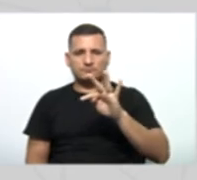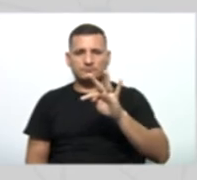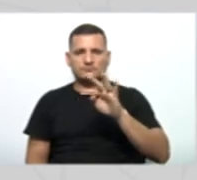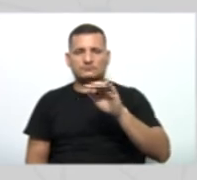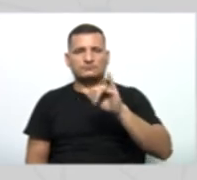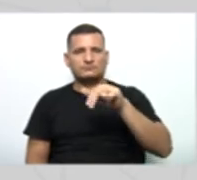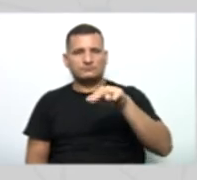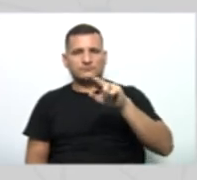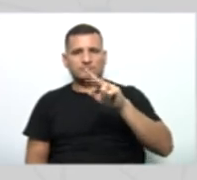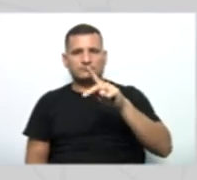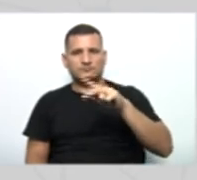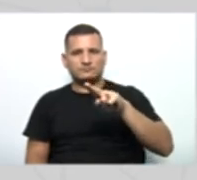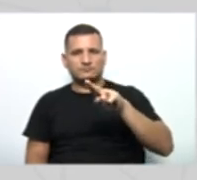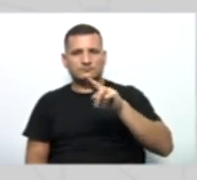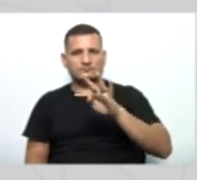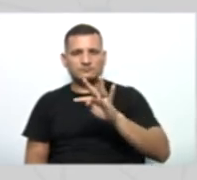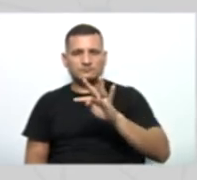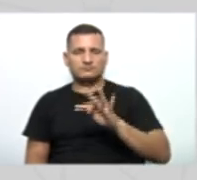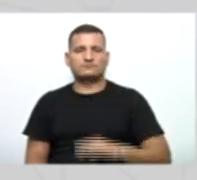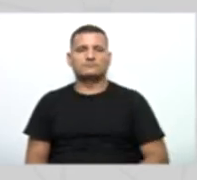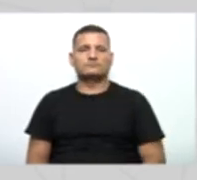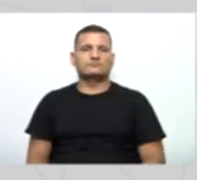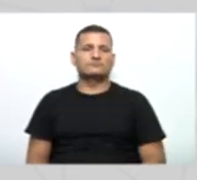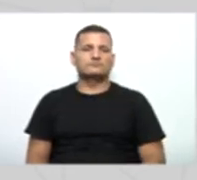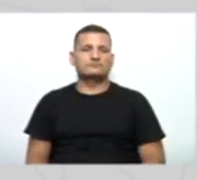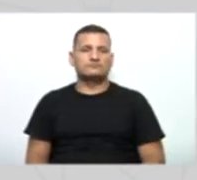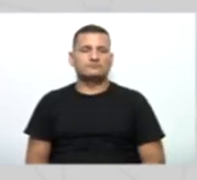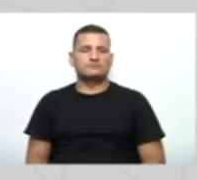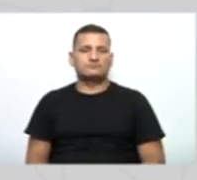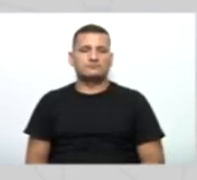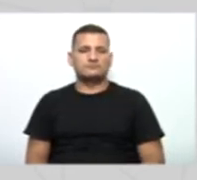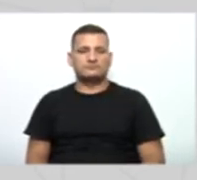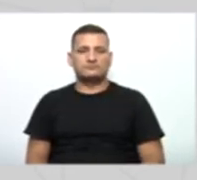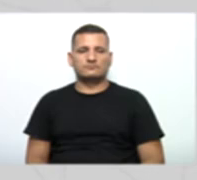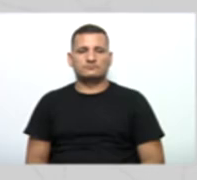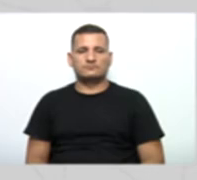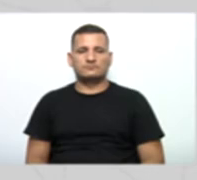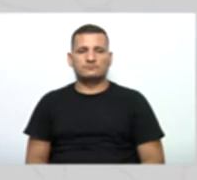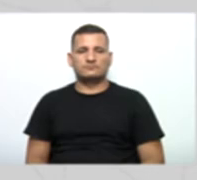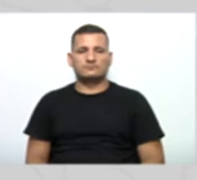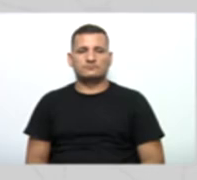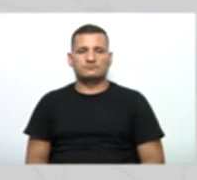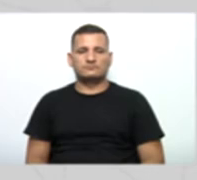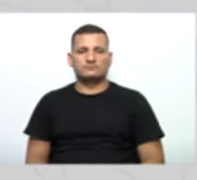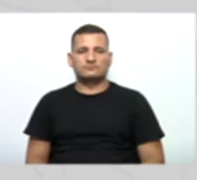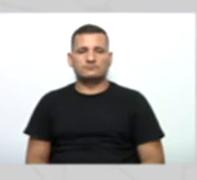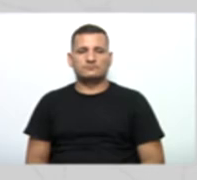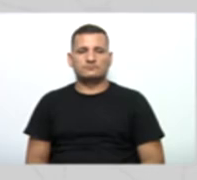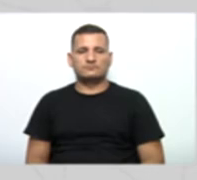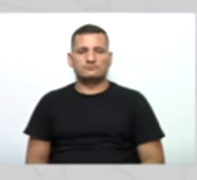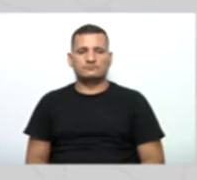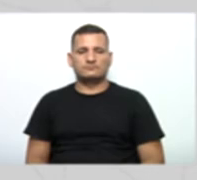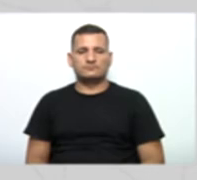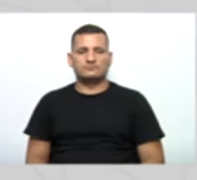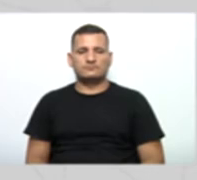input? Então, eu vou digitar lá input e vou dizer assim: digite seu nome.